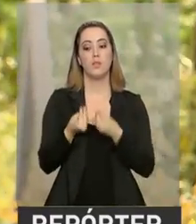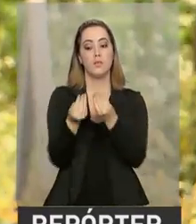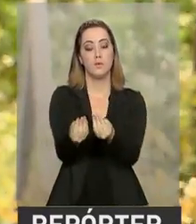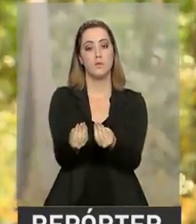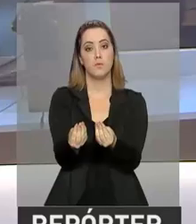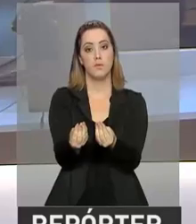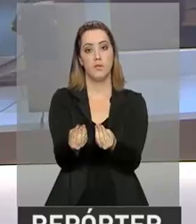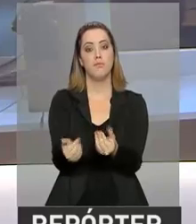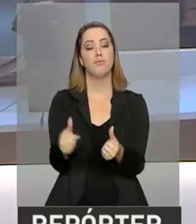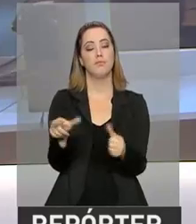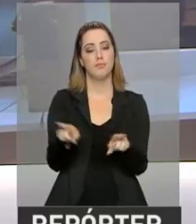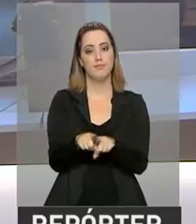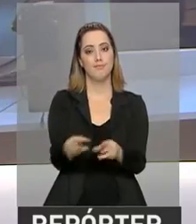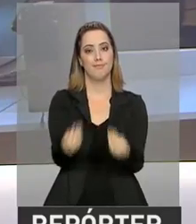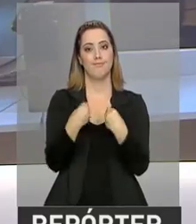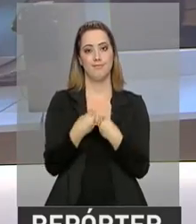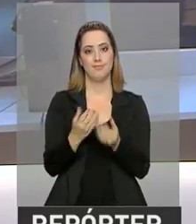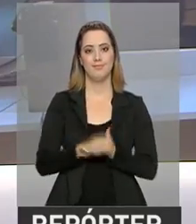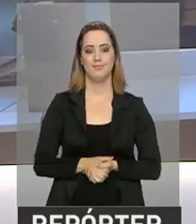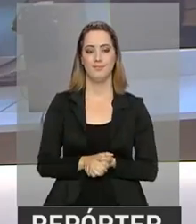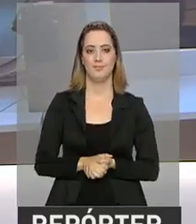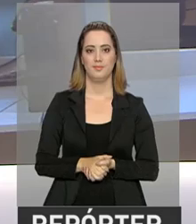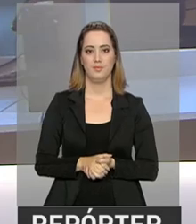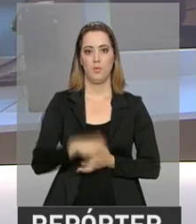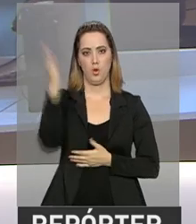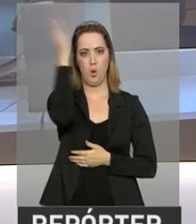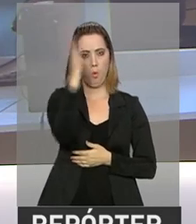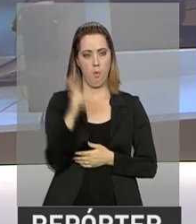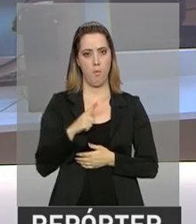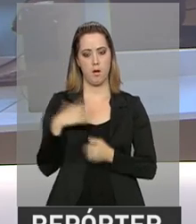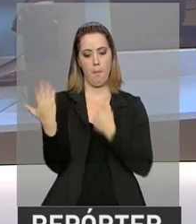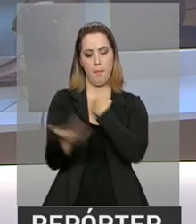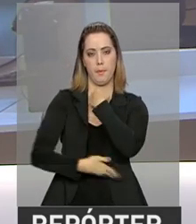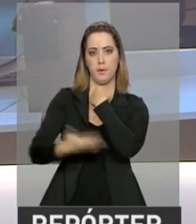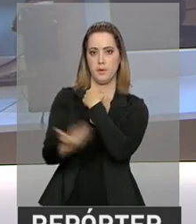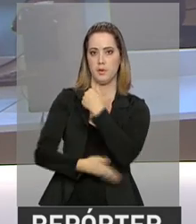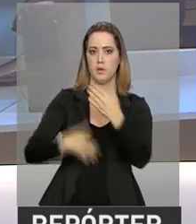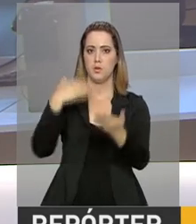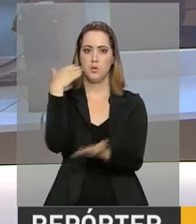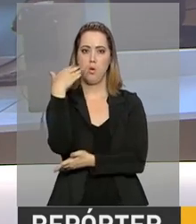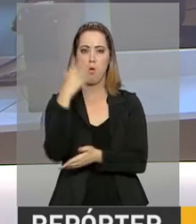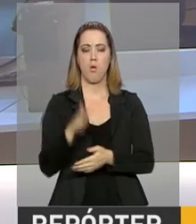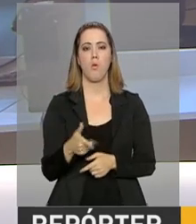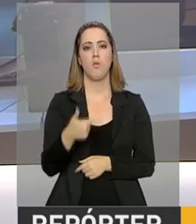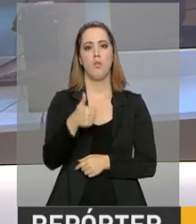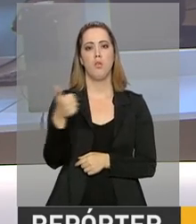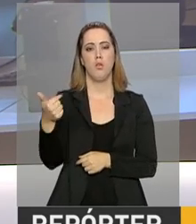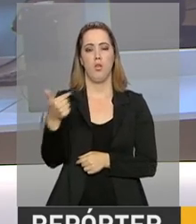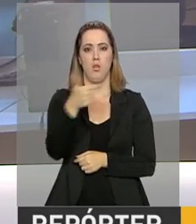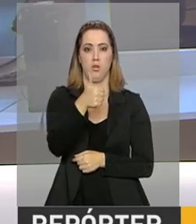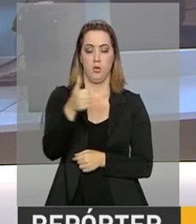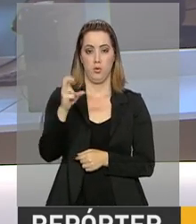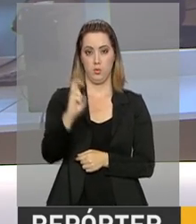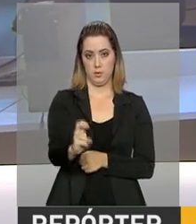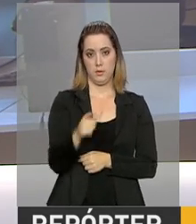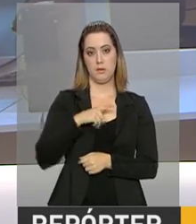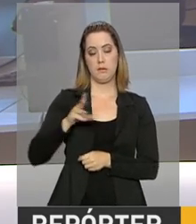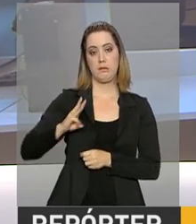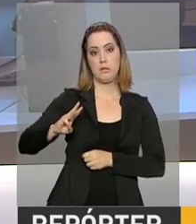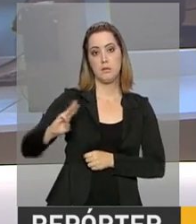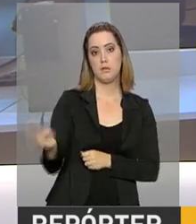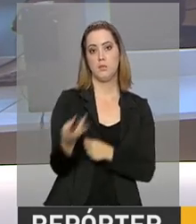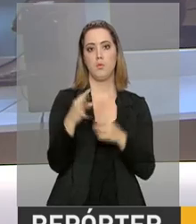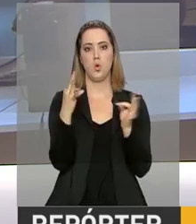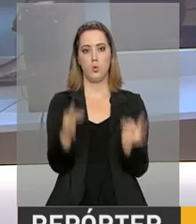você recebe o Brasil deve colher entre 210 quase 215 milhões de toneladas de grãos na